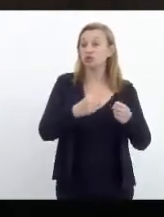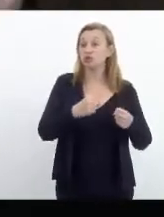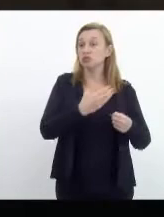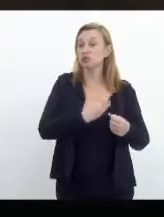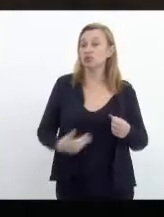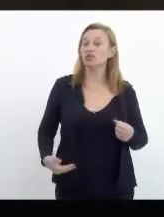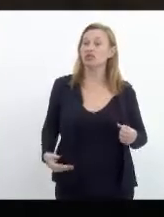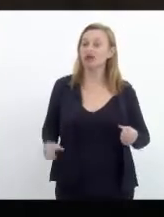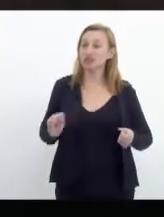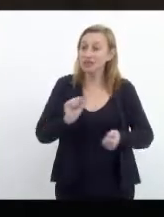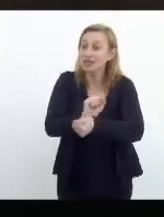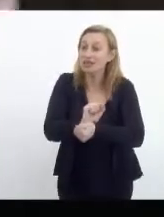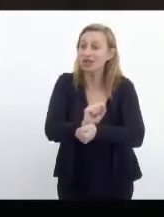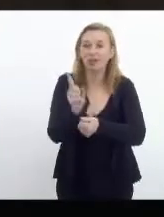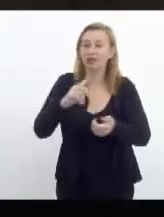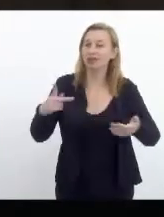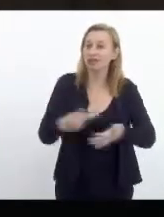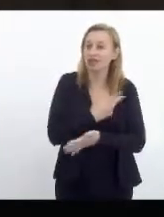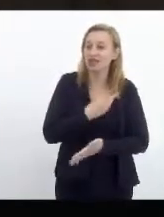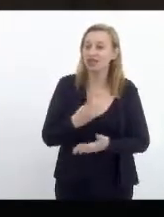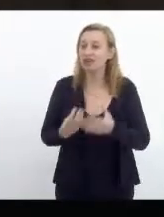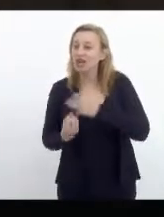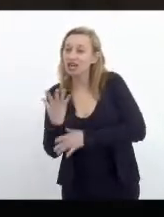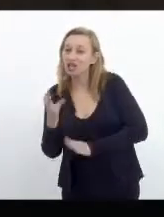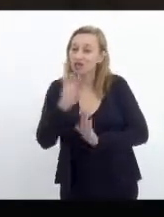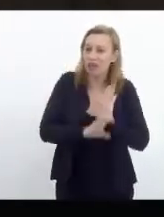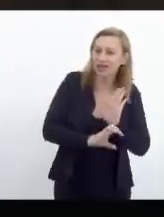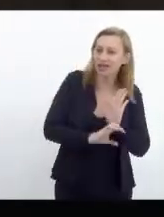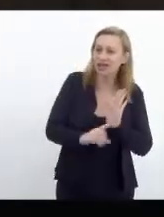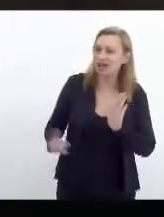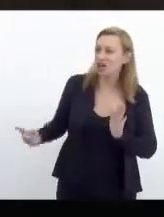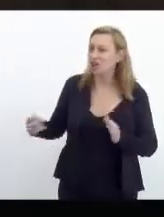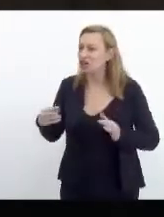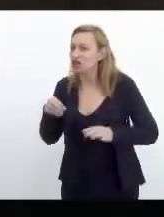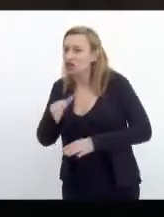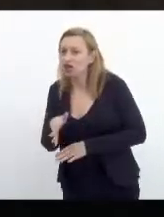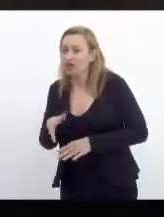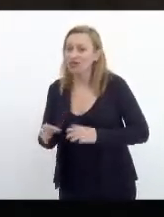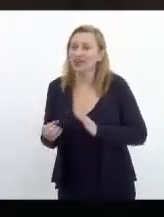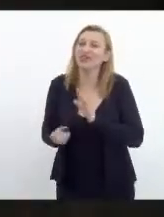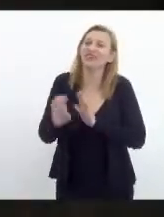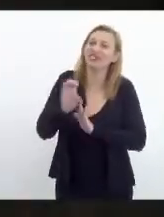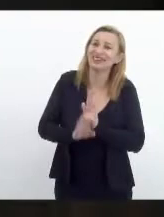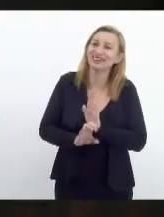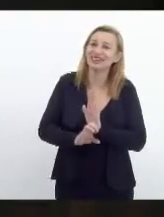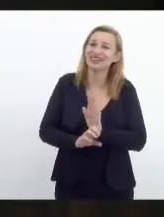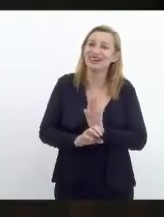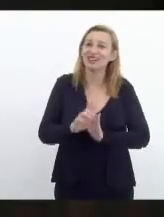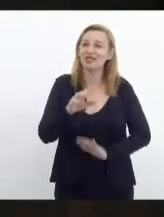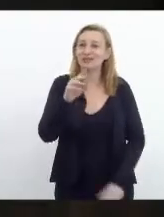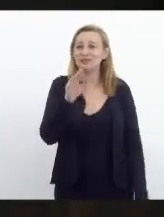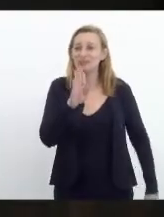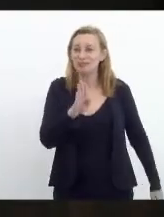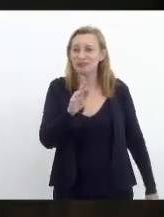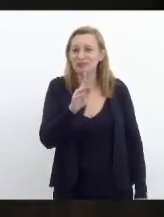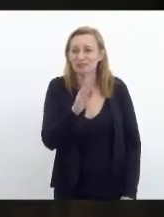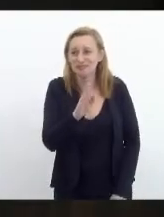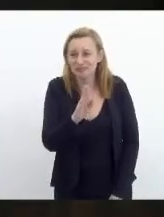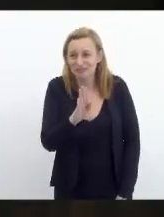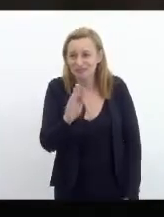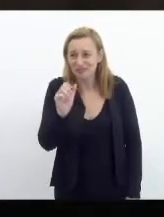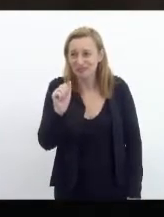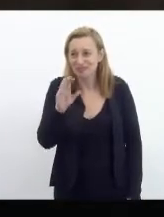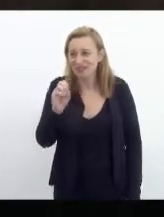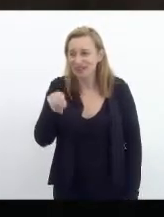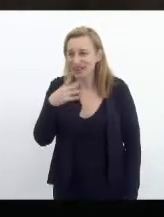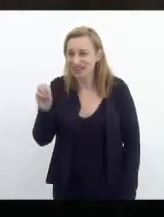vai ali, amarra, encaixa uma emenda, uma subemenda, mete um bacalhau. Presidente. Negócio de bacalhau. Já era peixe. Comigo. É com